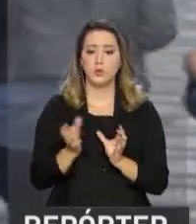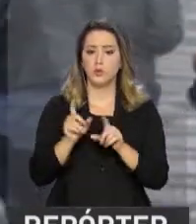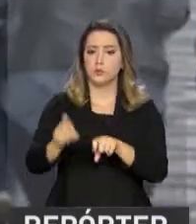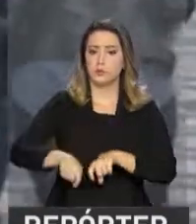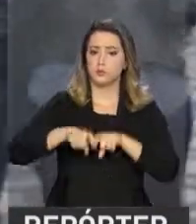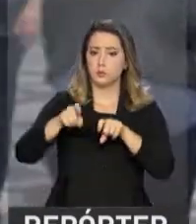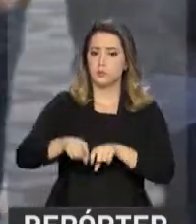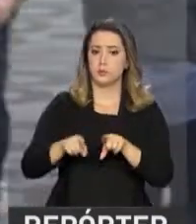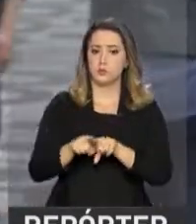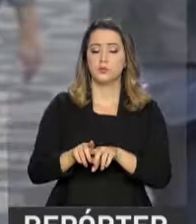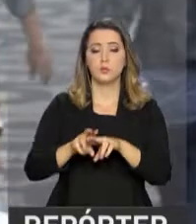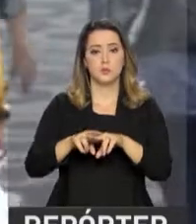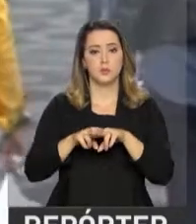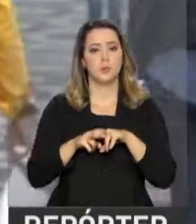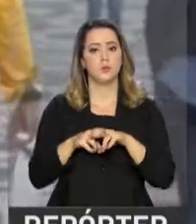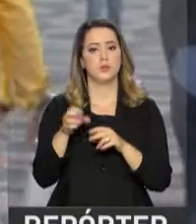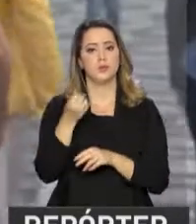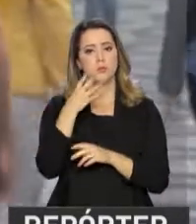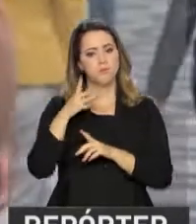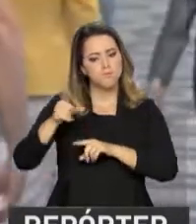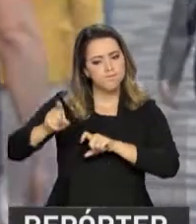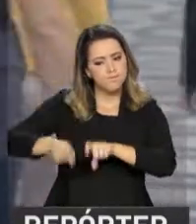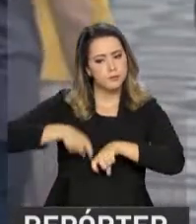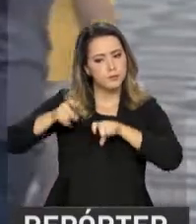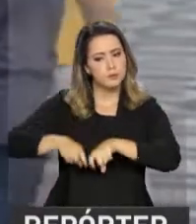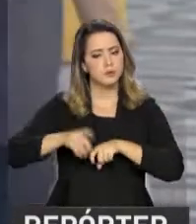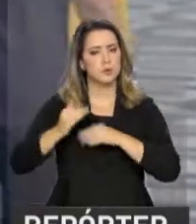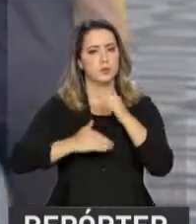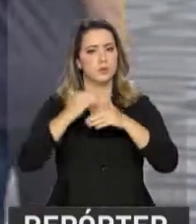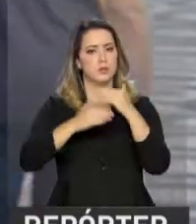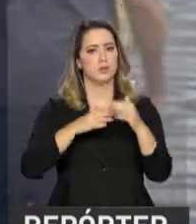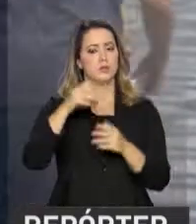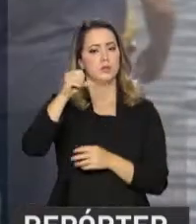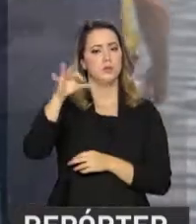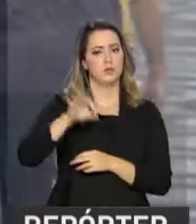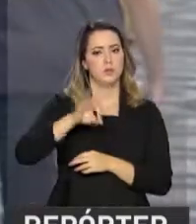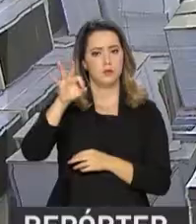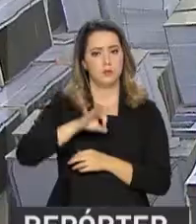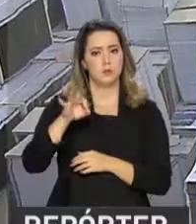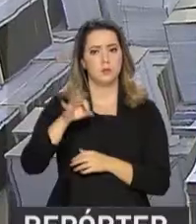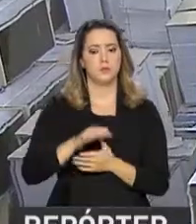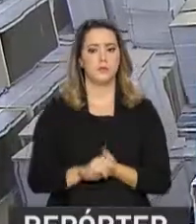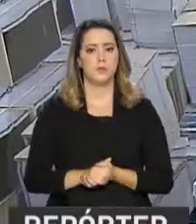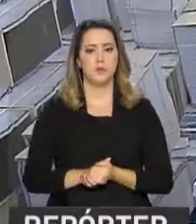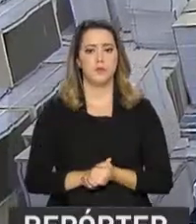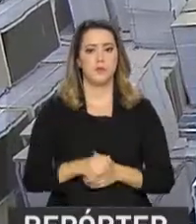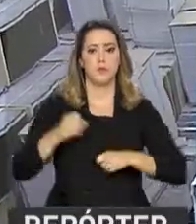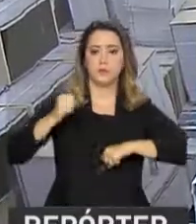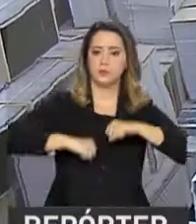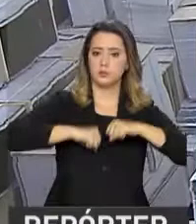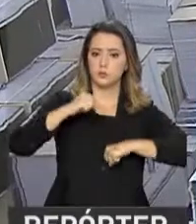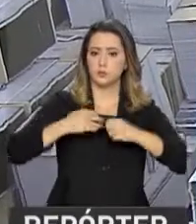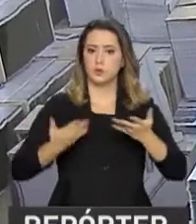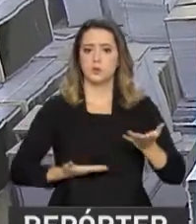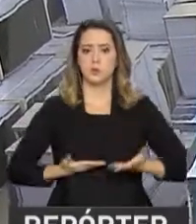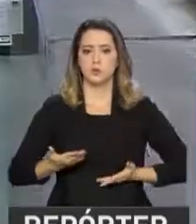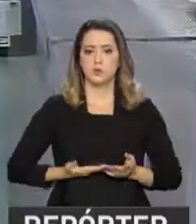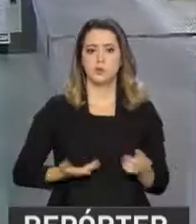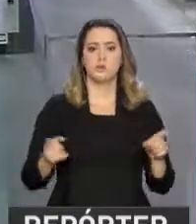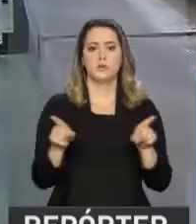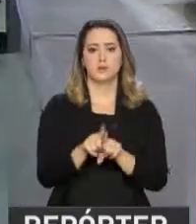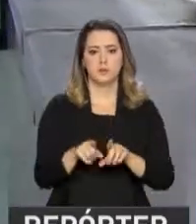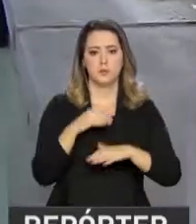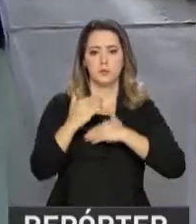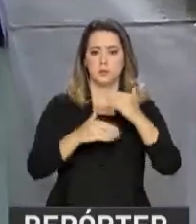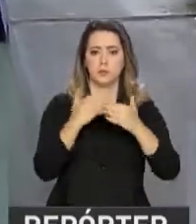agropecuária, que por causa da boa safra deste ano, cresceu mais de 9% no período. Indústria e serviços também cresceram,